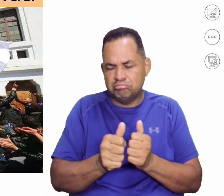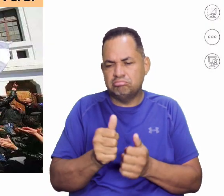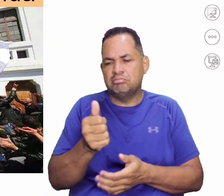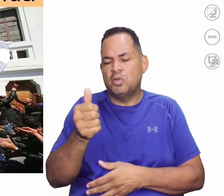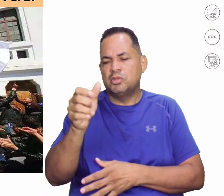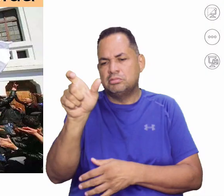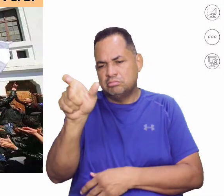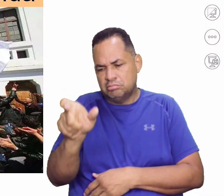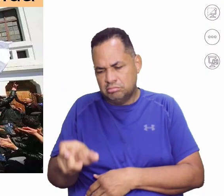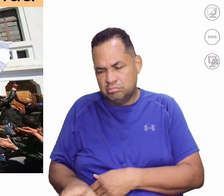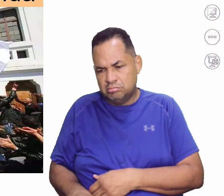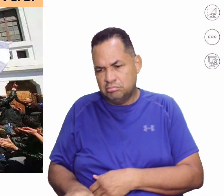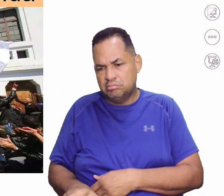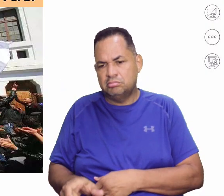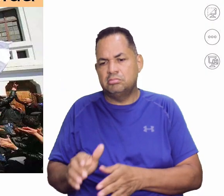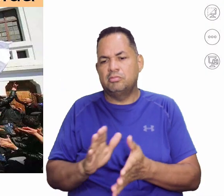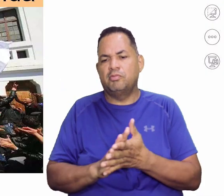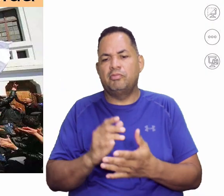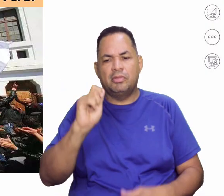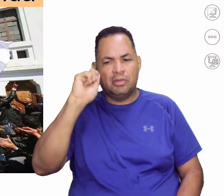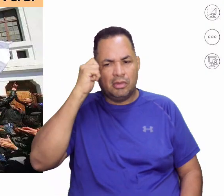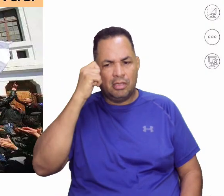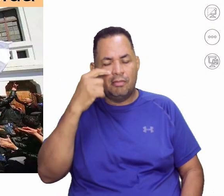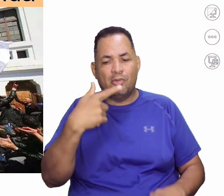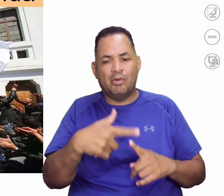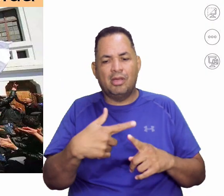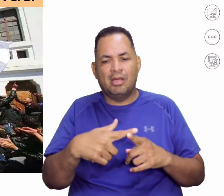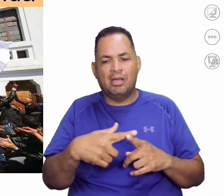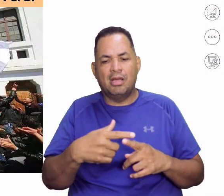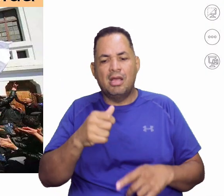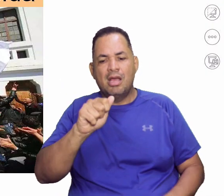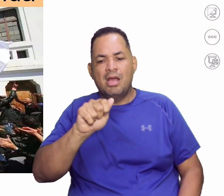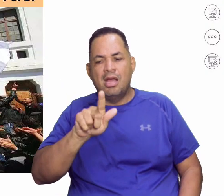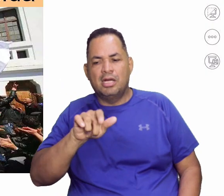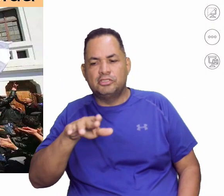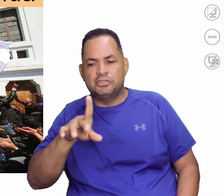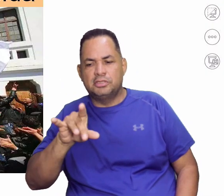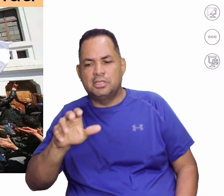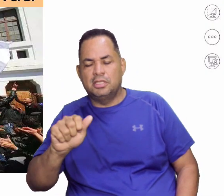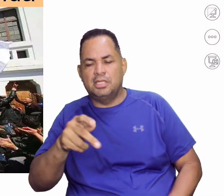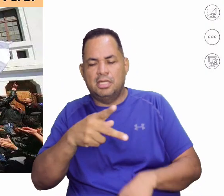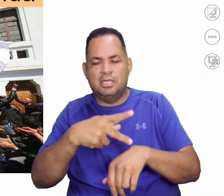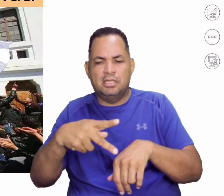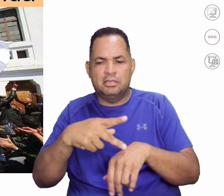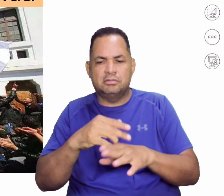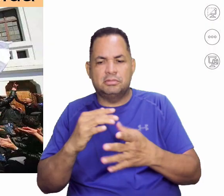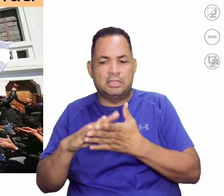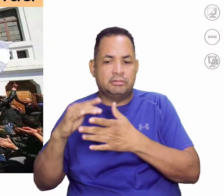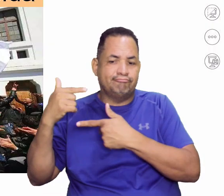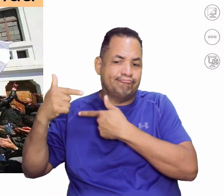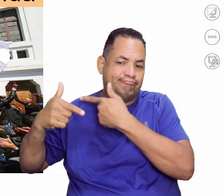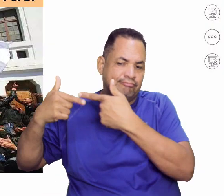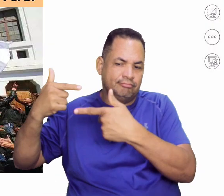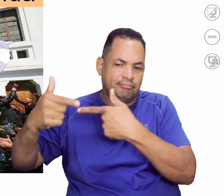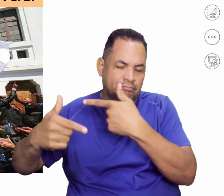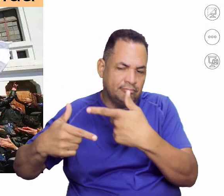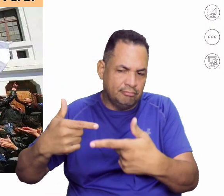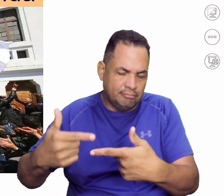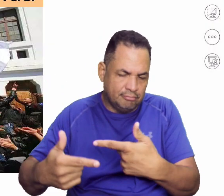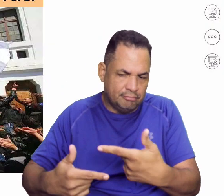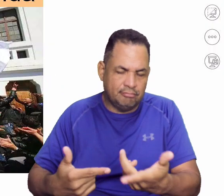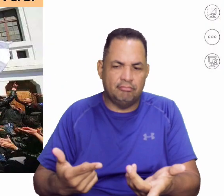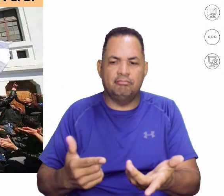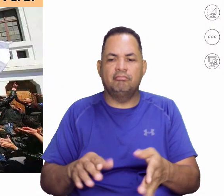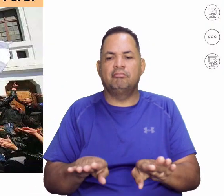a Argélia, ela fazia parte da França. Então, esses jogadores, eles são descendentes, o avô dele